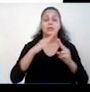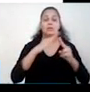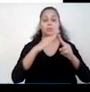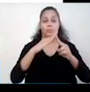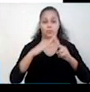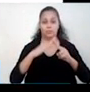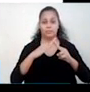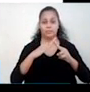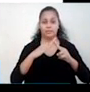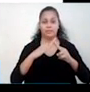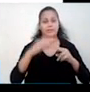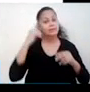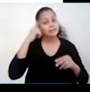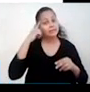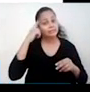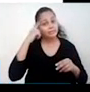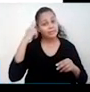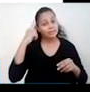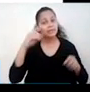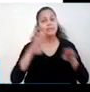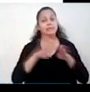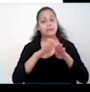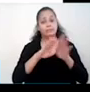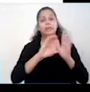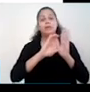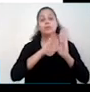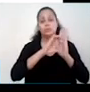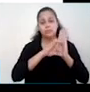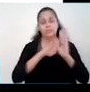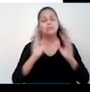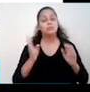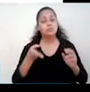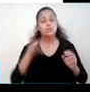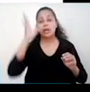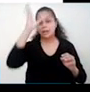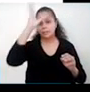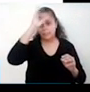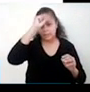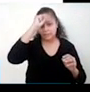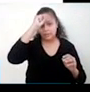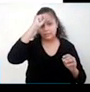vocês pensarem bem aí, está relacionado também com um conceito que a gente já aprendeu aí,